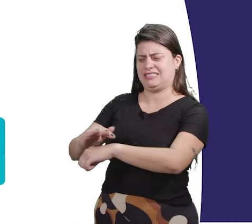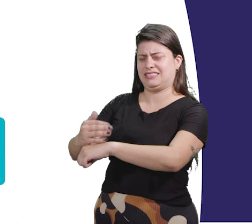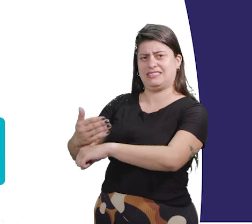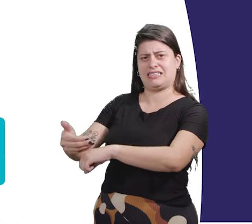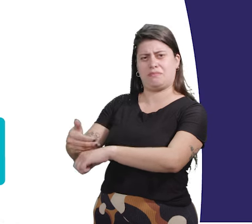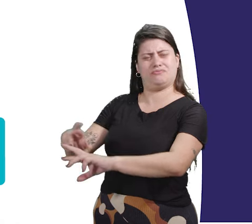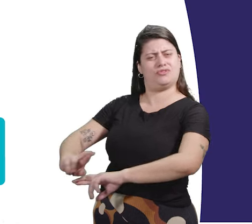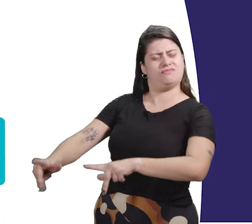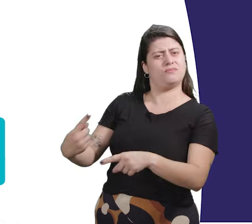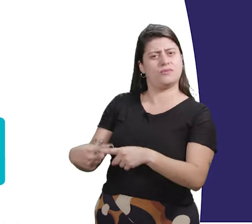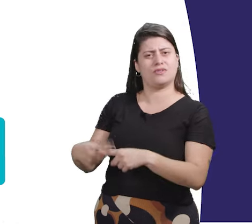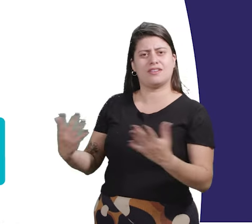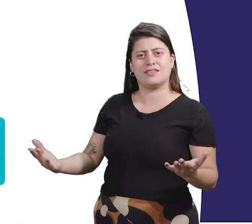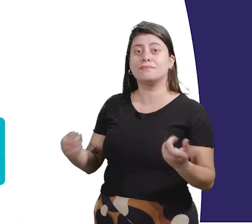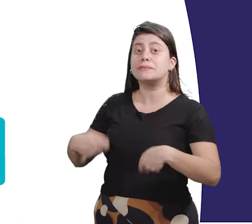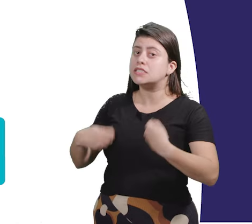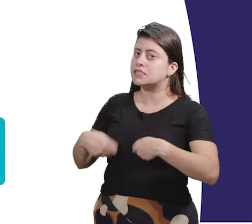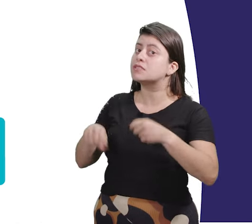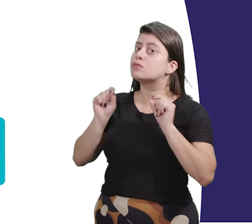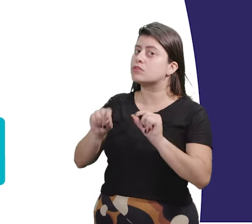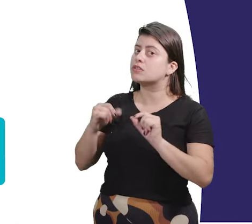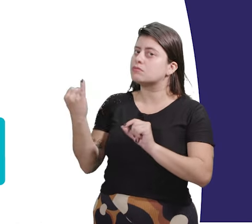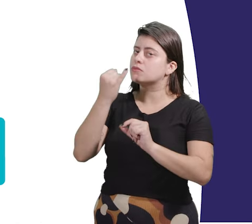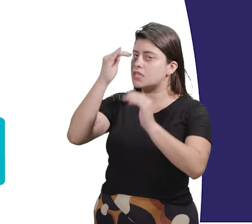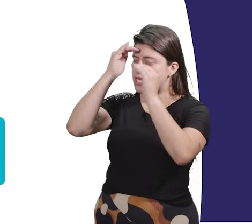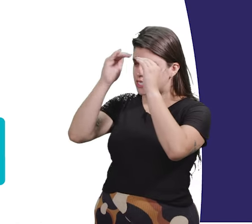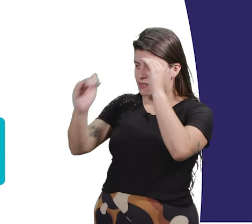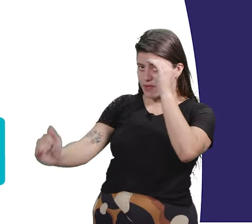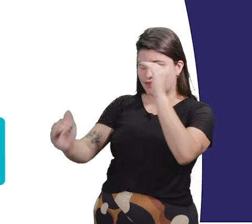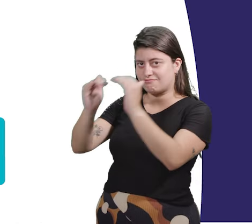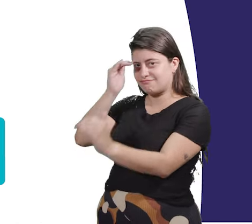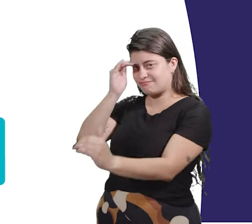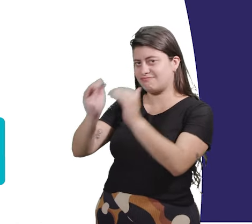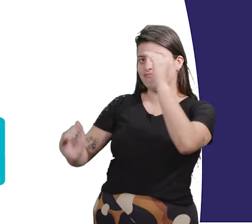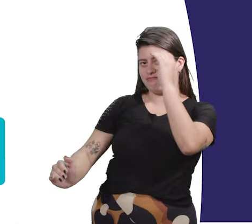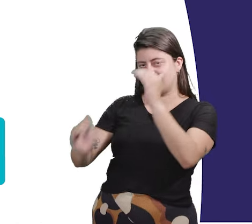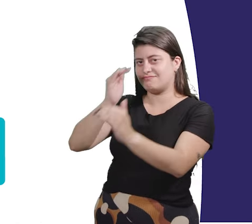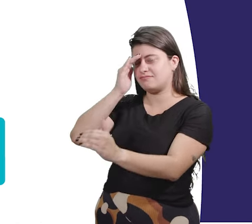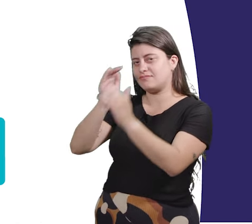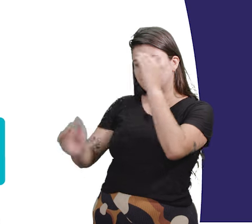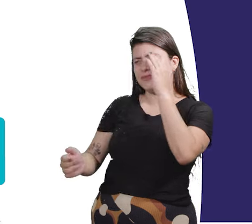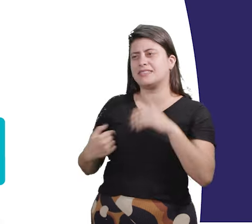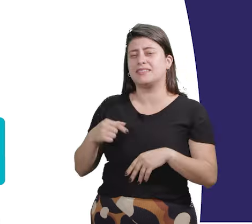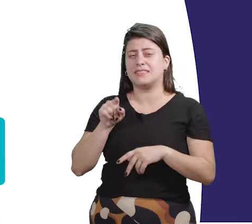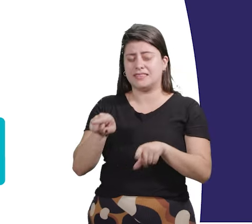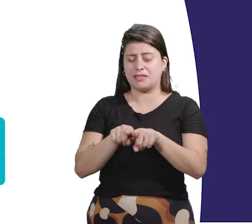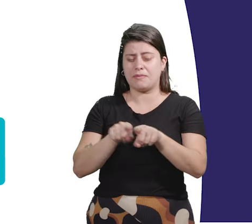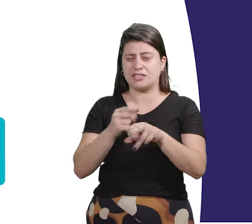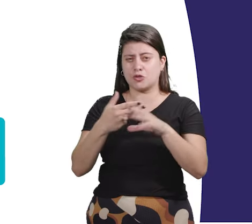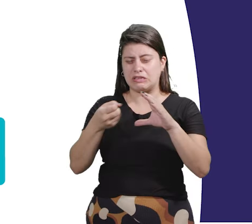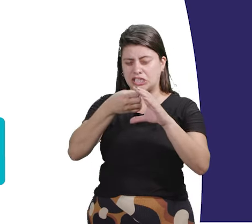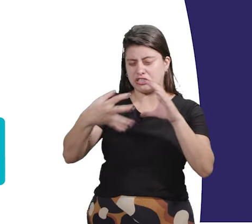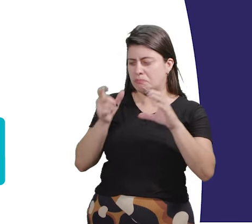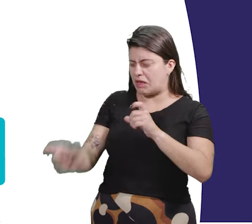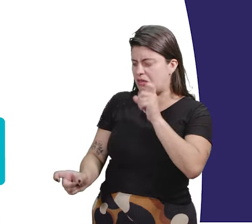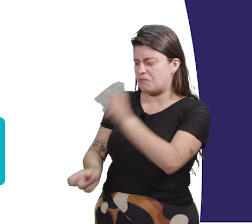não? O respeito mútuo, ele tem que existir. Essa questão dos adjetivos também eu acho muito perigoso,